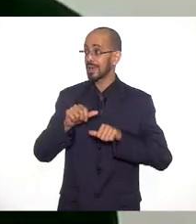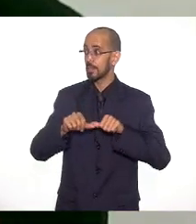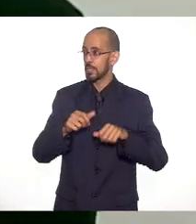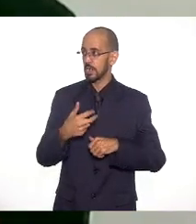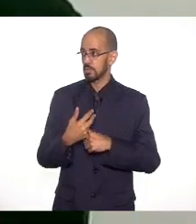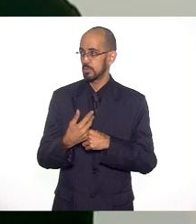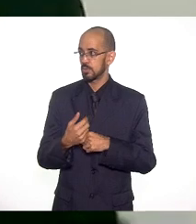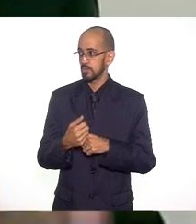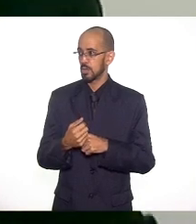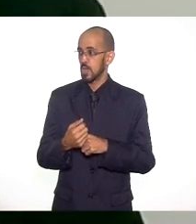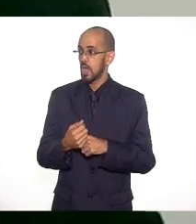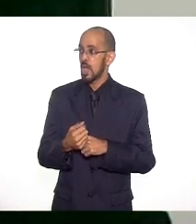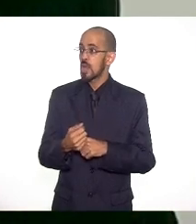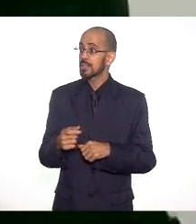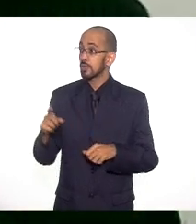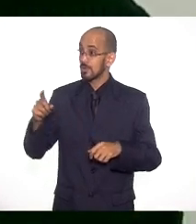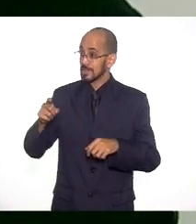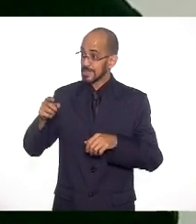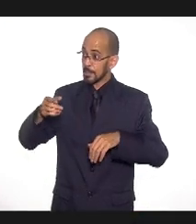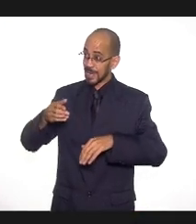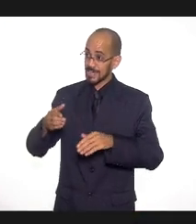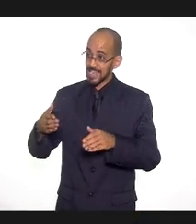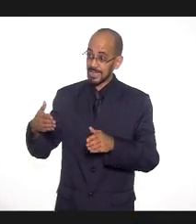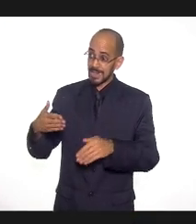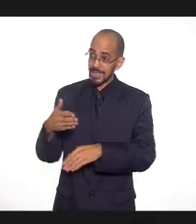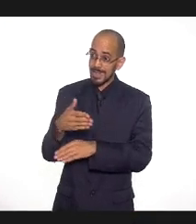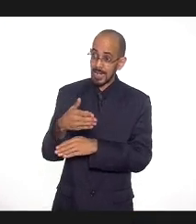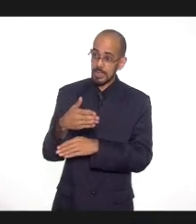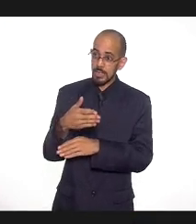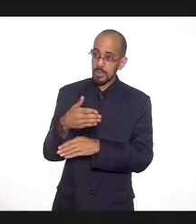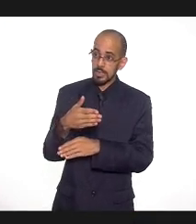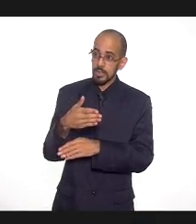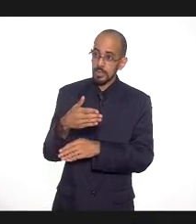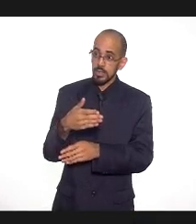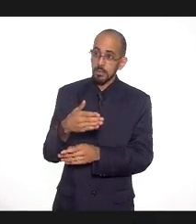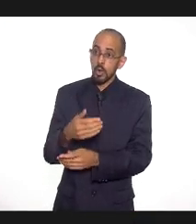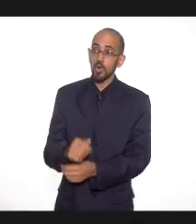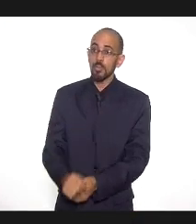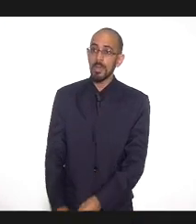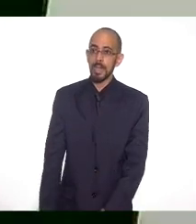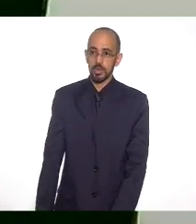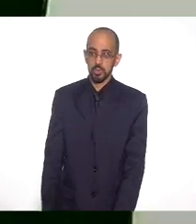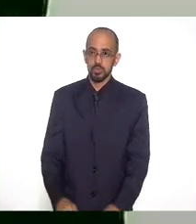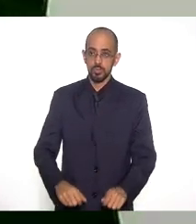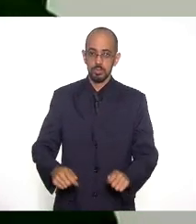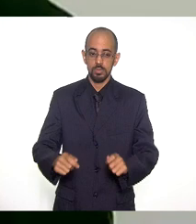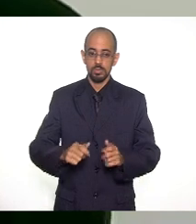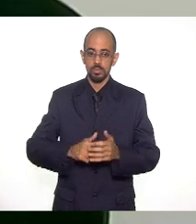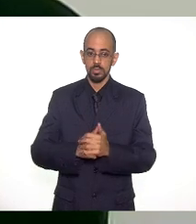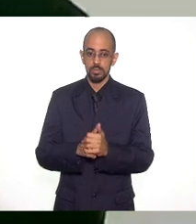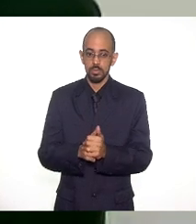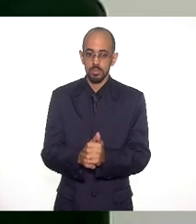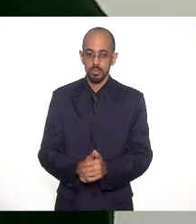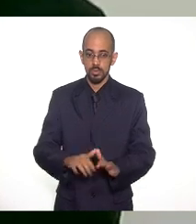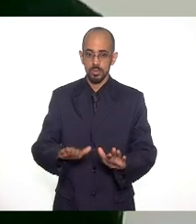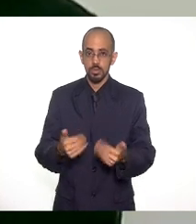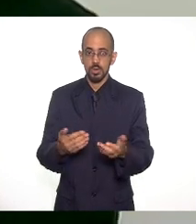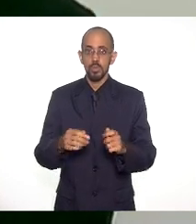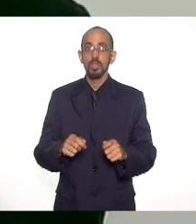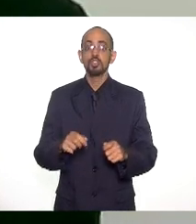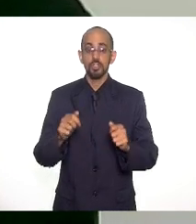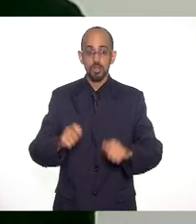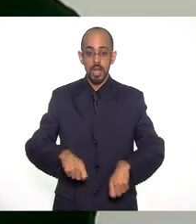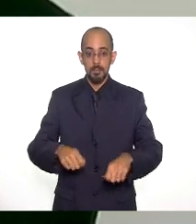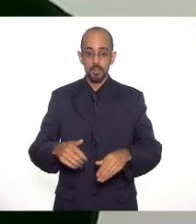votando se acolhemos ou não o recurso. Sim, mas a gente não pode acolher porque há outros projetos anteriores. A gente pode votar agora